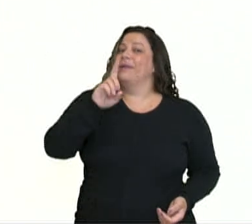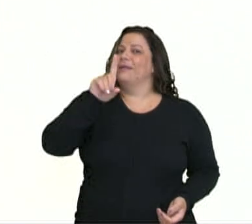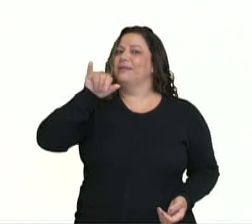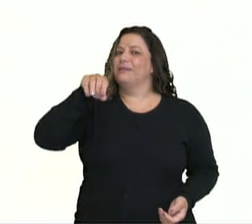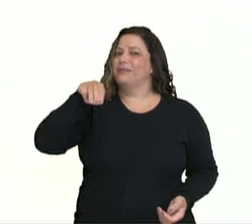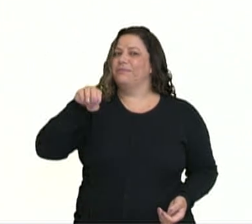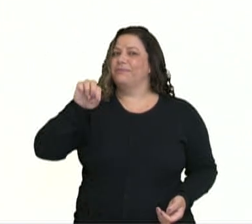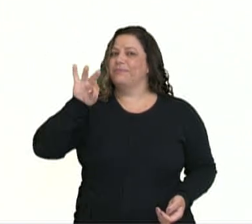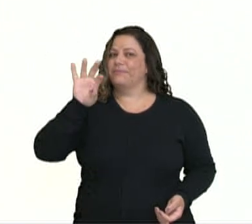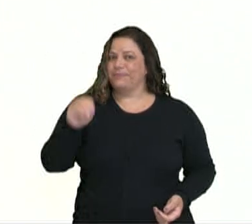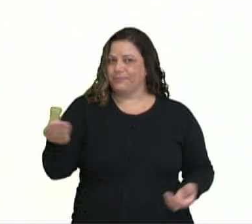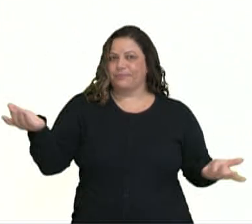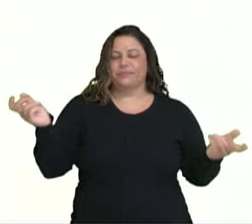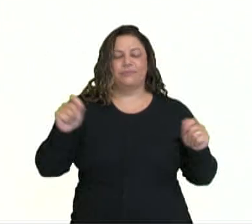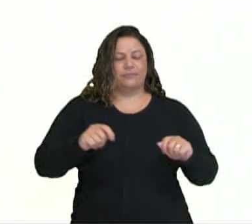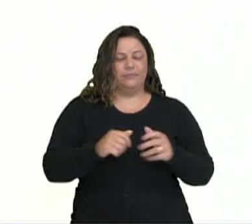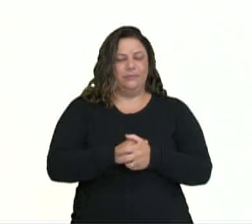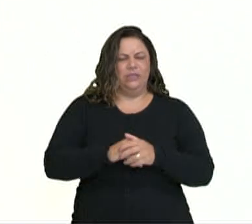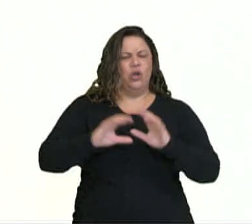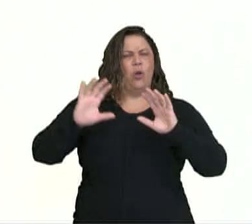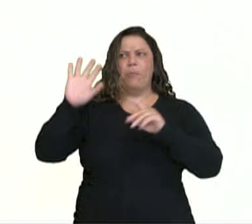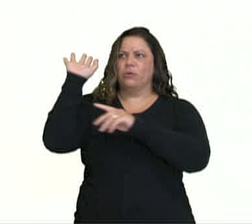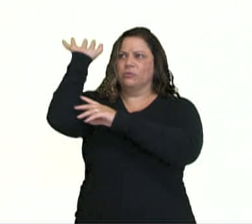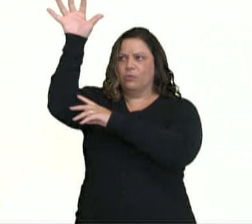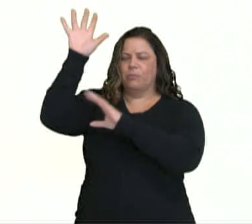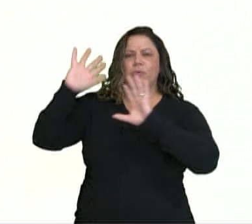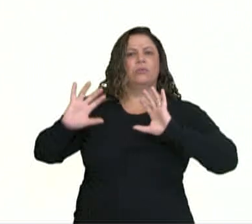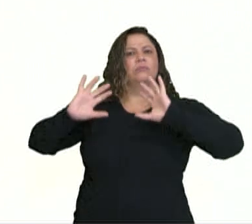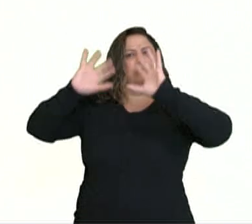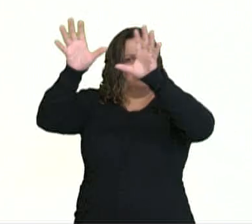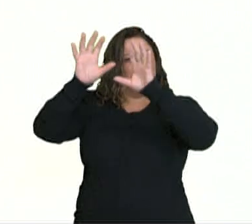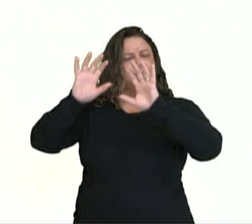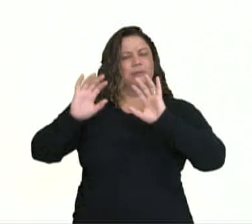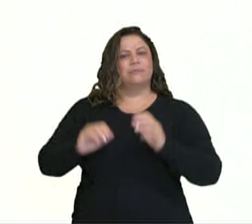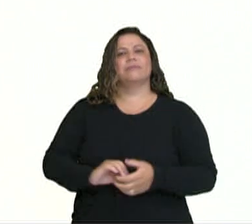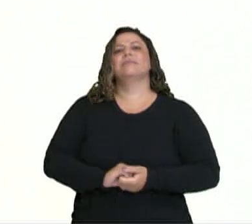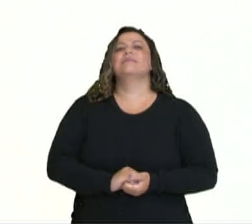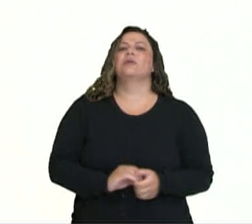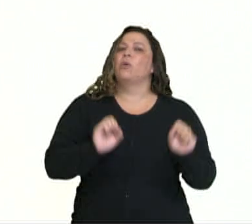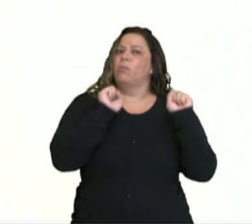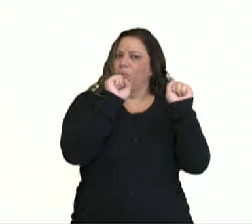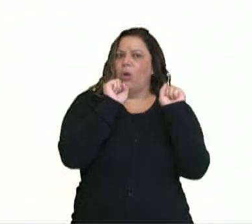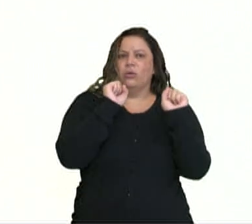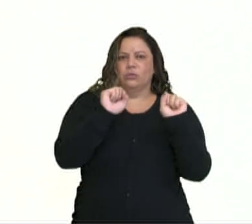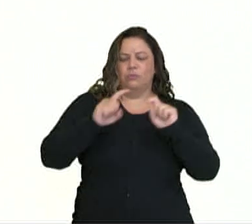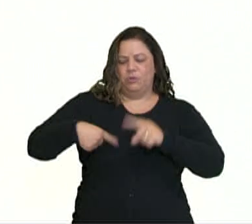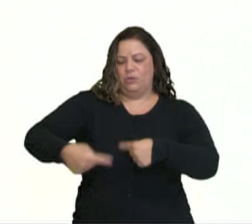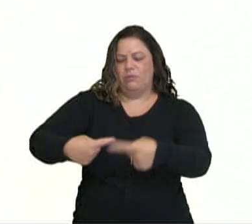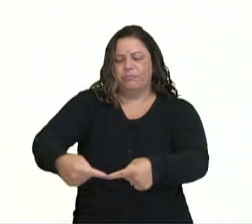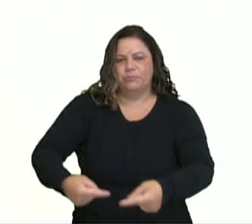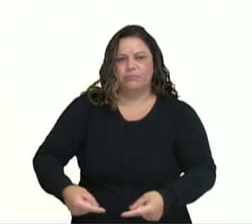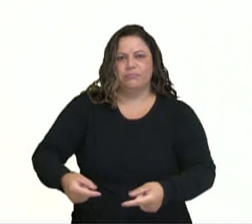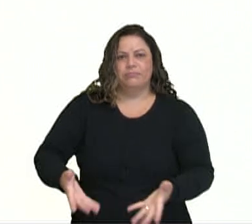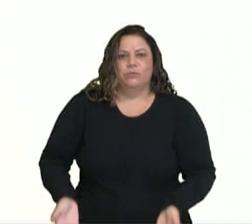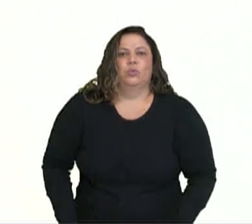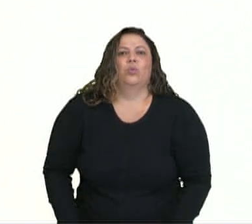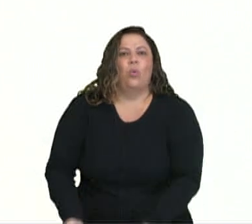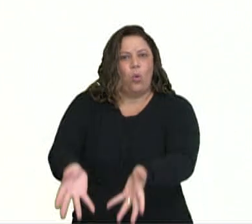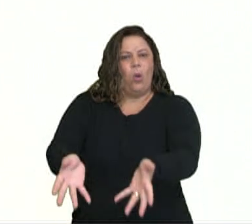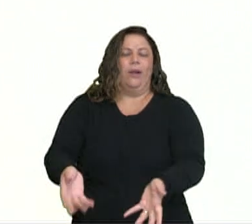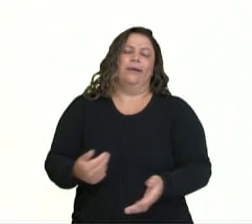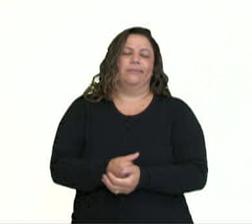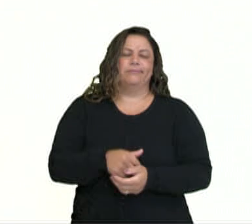arremessar essa bola com uma ou com as duas mãos. Okay. E pode até rolar a bola. E não